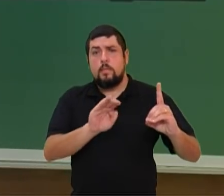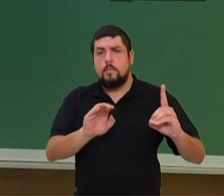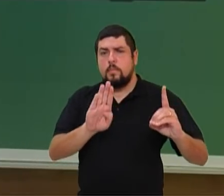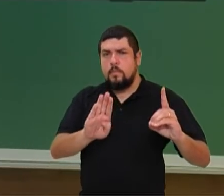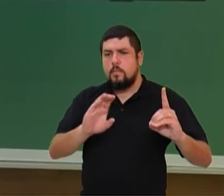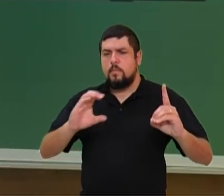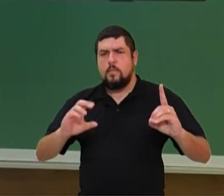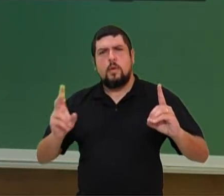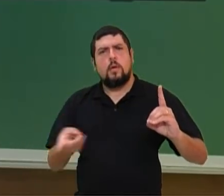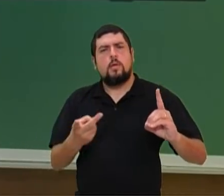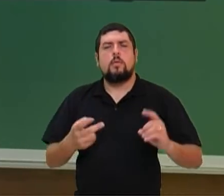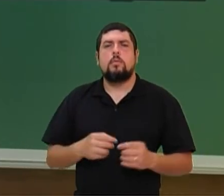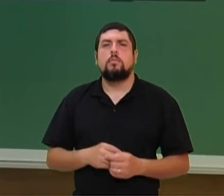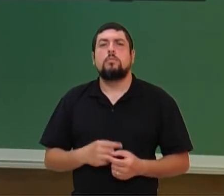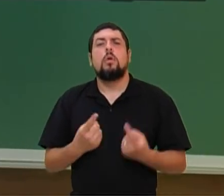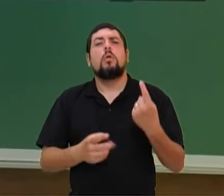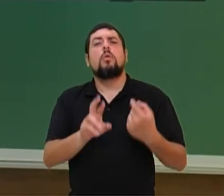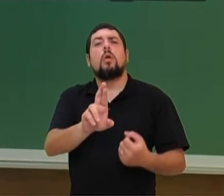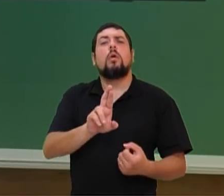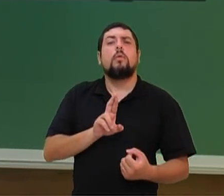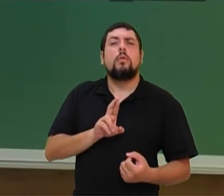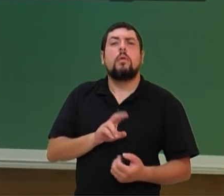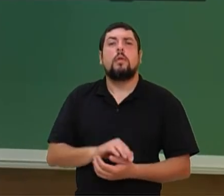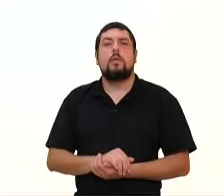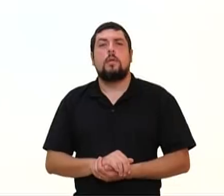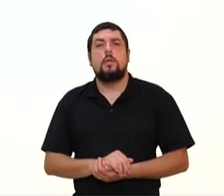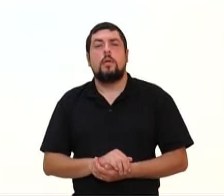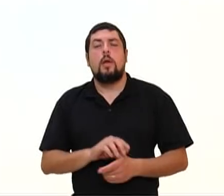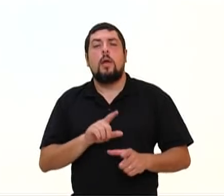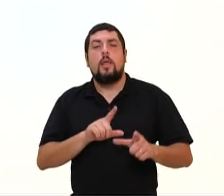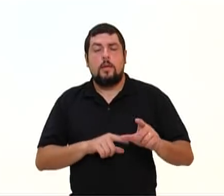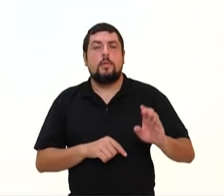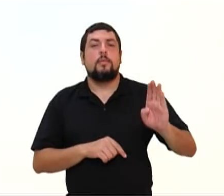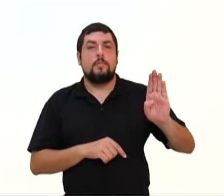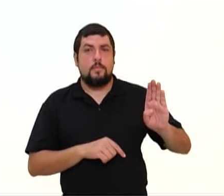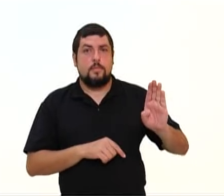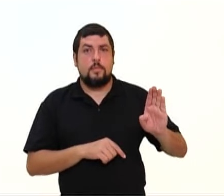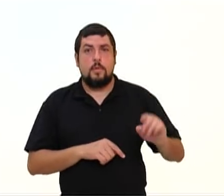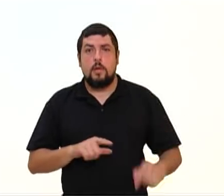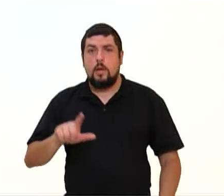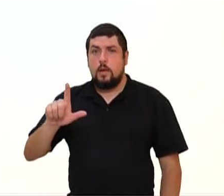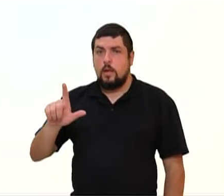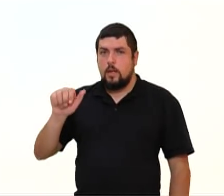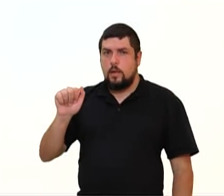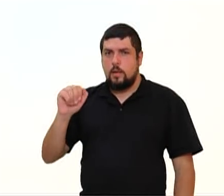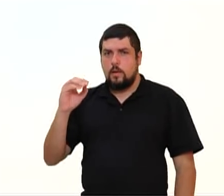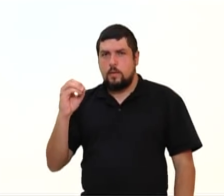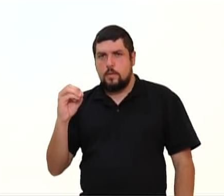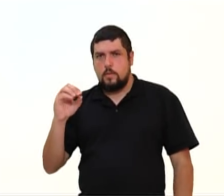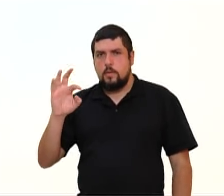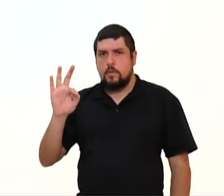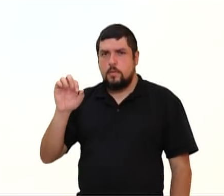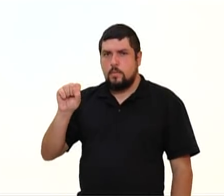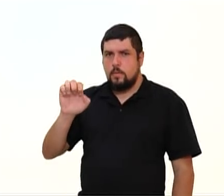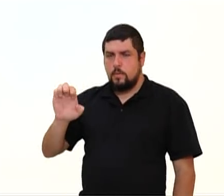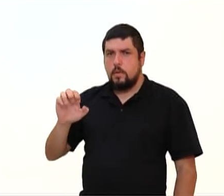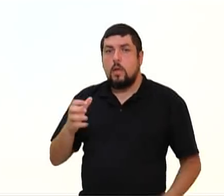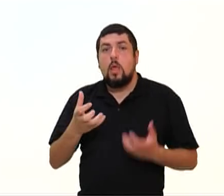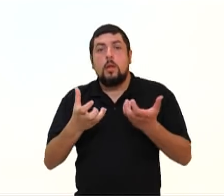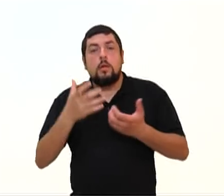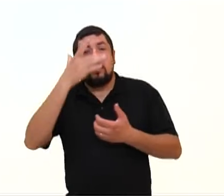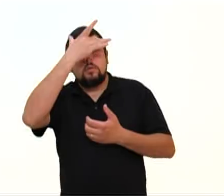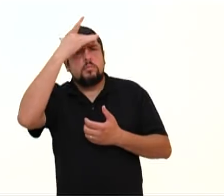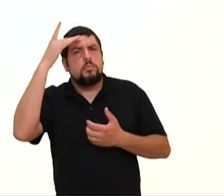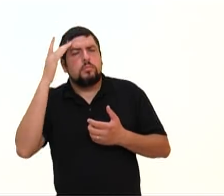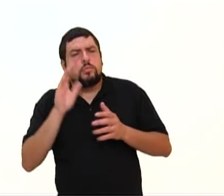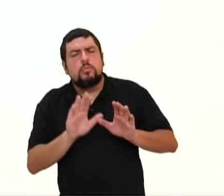Qual que vocês responderam, pessoal? É a letra B. Lao Tse, fundador do taoísmo, preferia que as pessoas